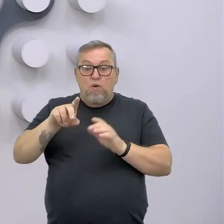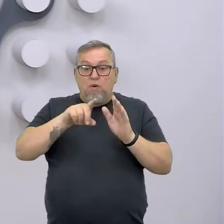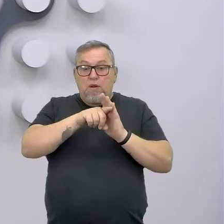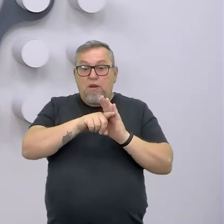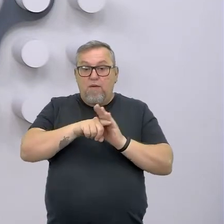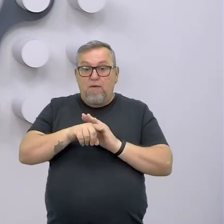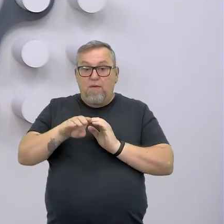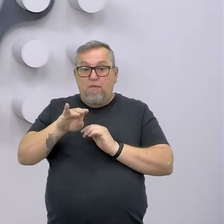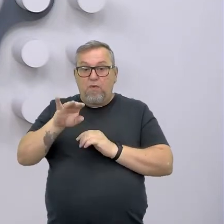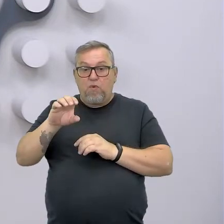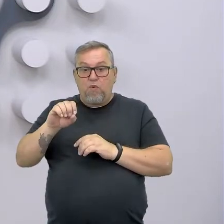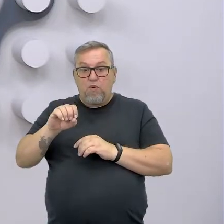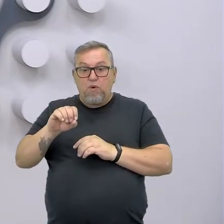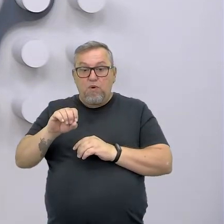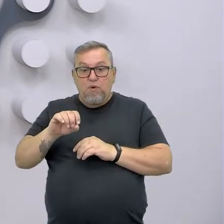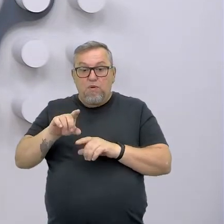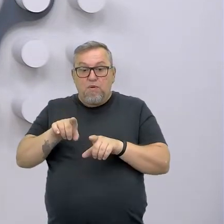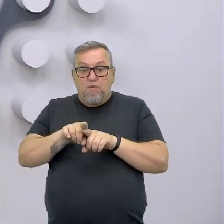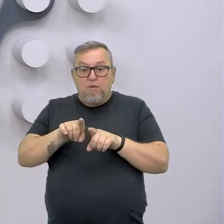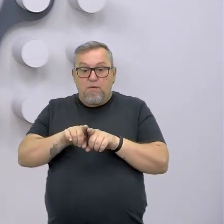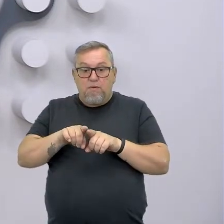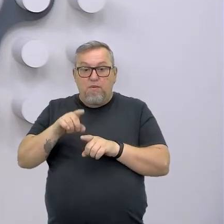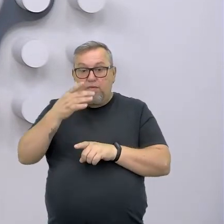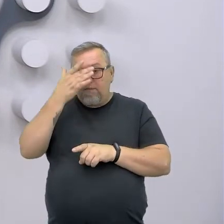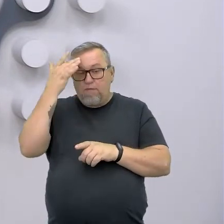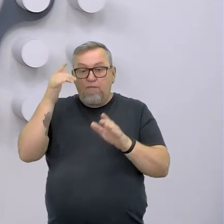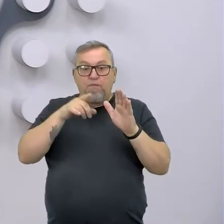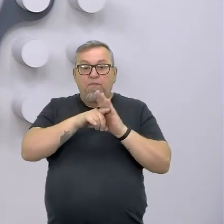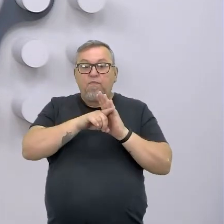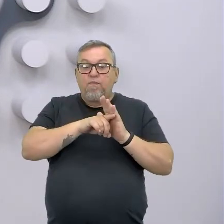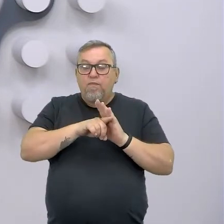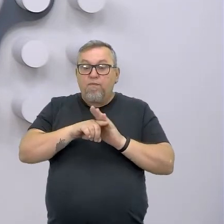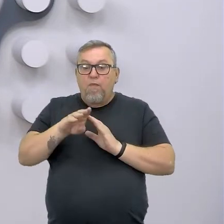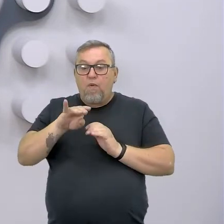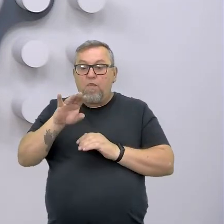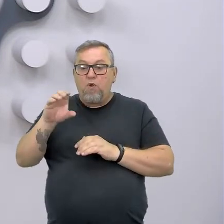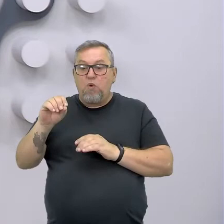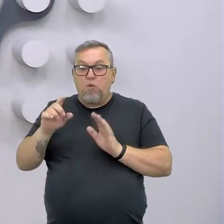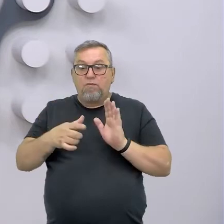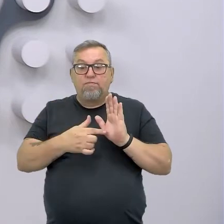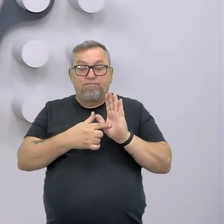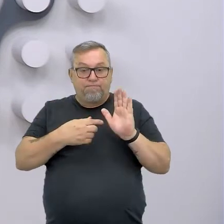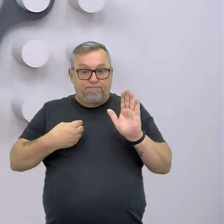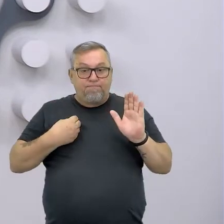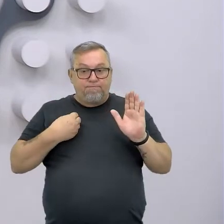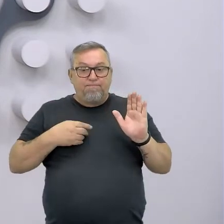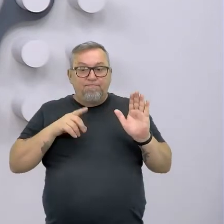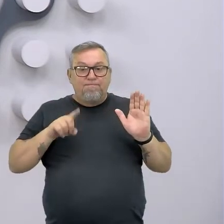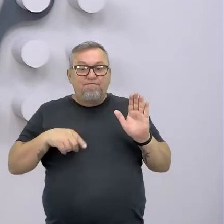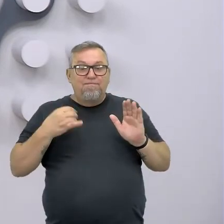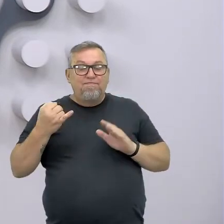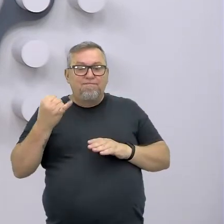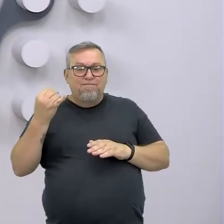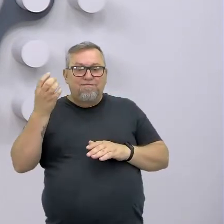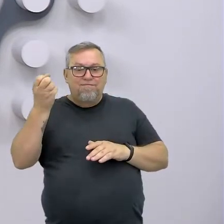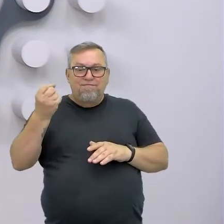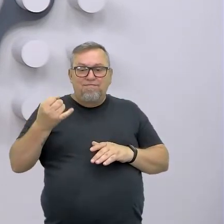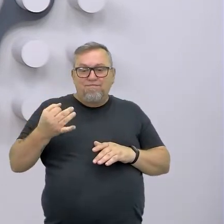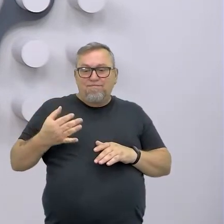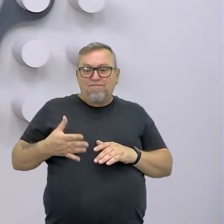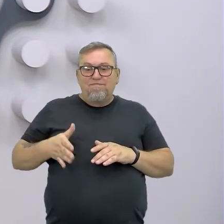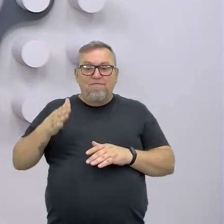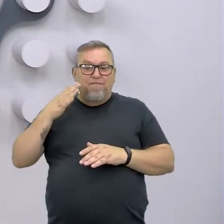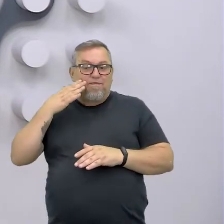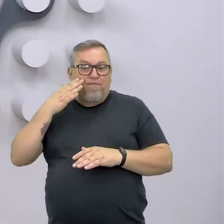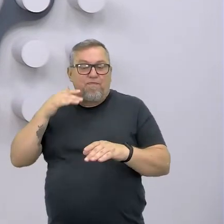pesquisa biográfica, né? E a pesquisa biográfica que eu mostrei aí para vocês, ela é importante também para